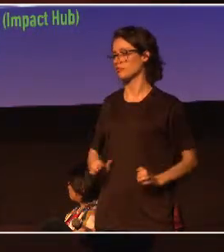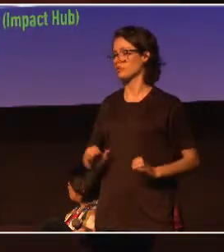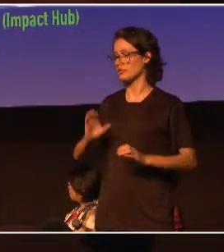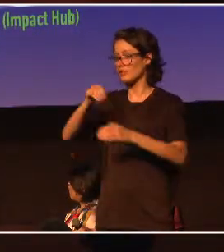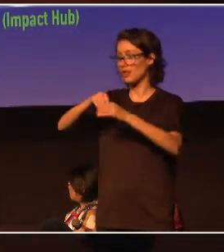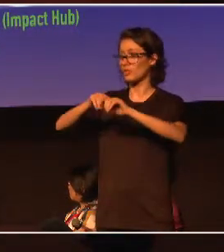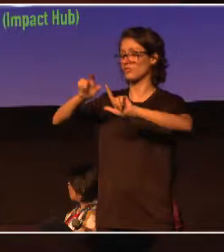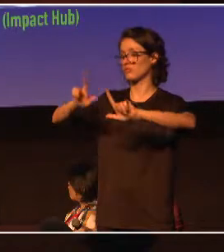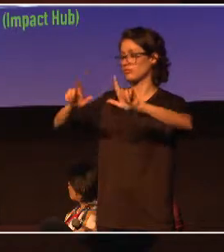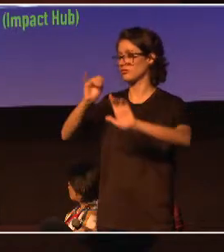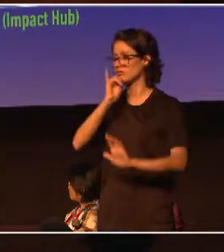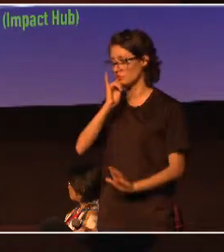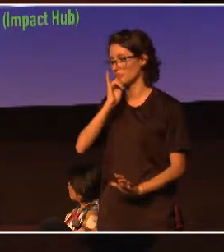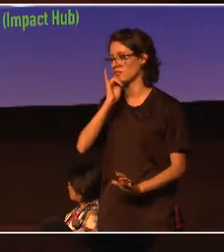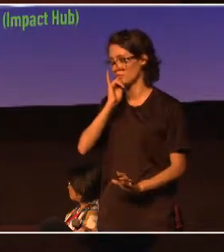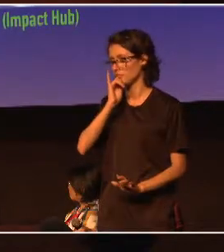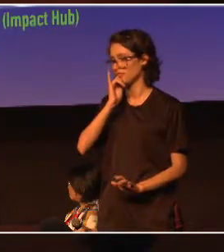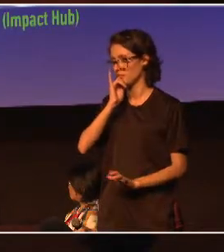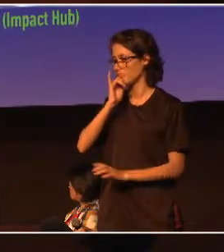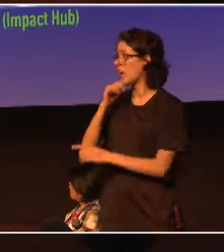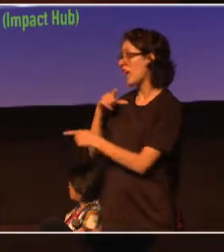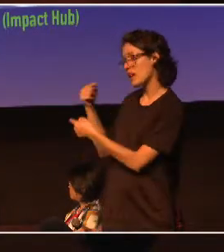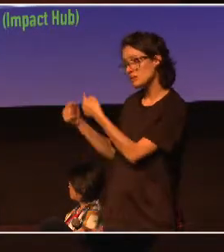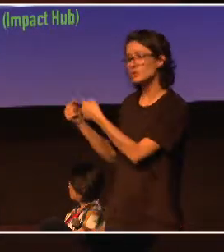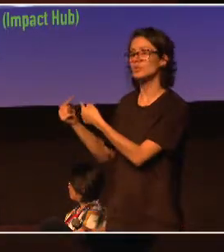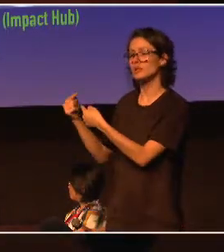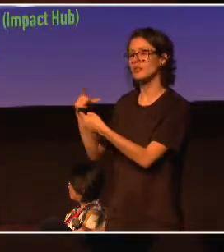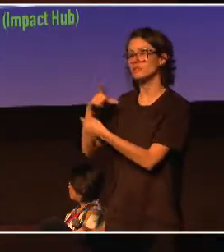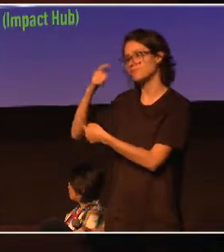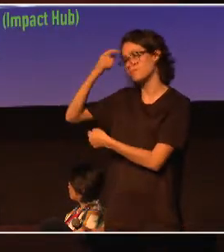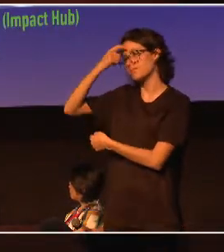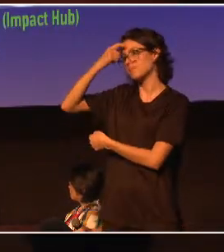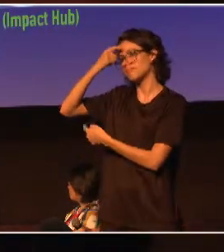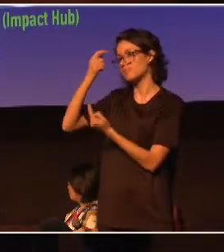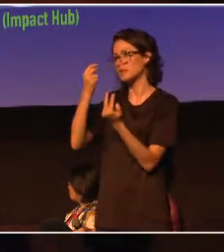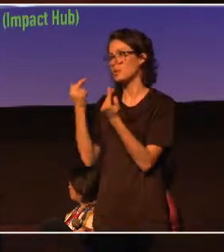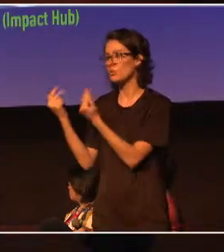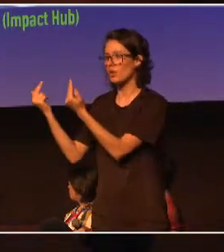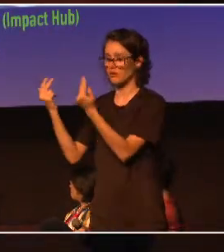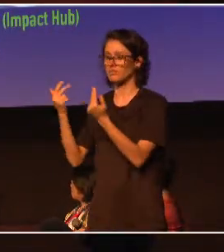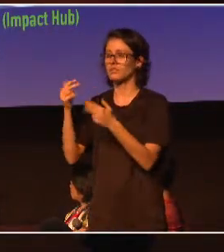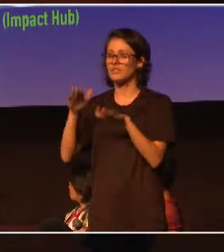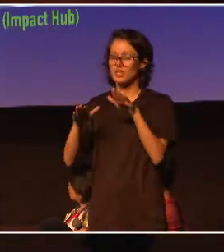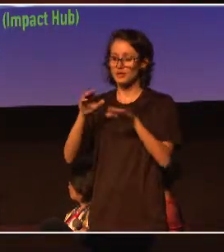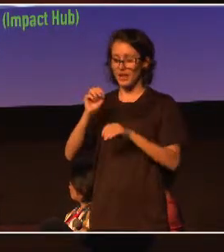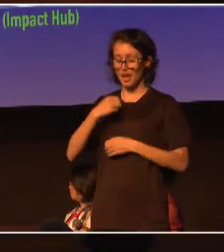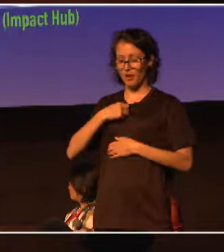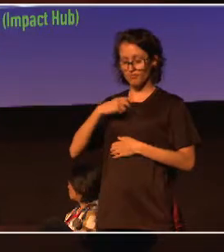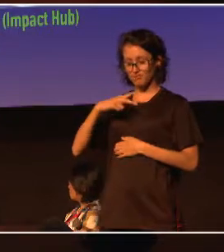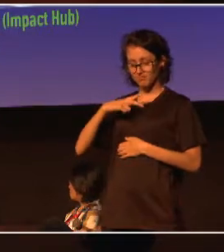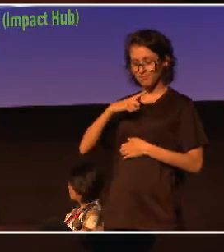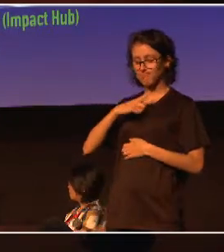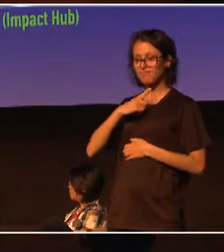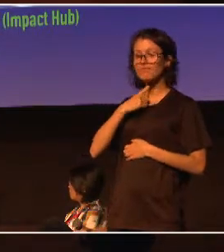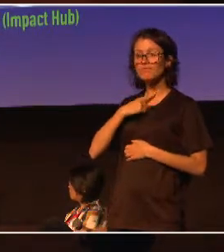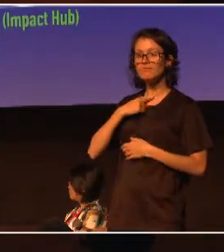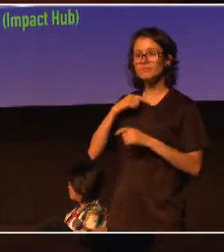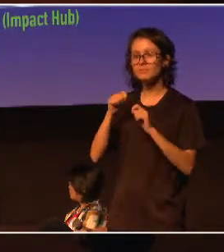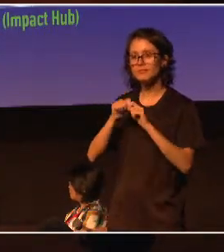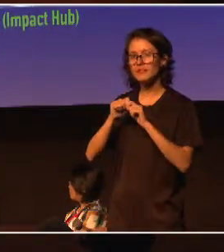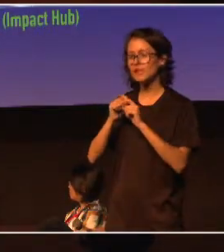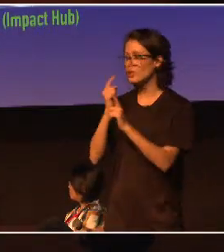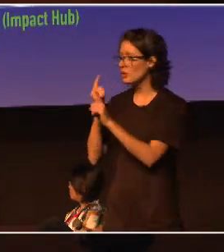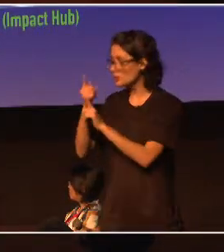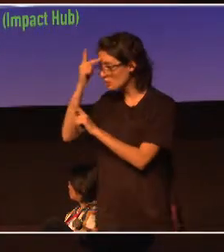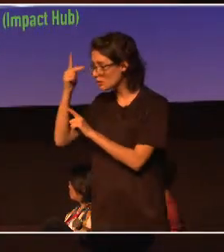entendo que essa de pessoas dor, também, né? exato, parte de uma motivação pessoal, né, e que é também coletiva, de